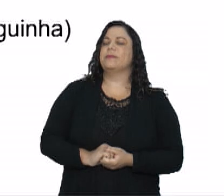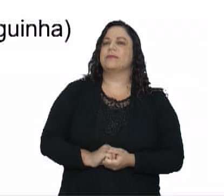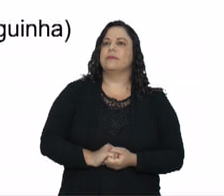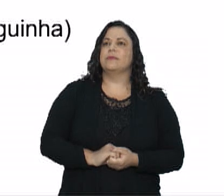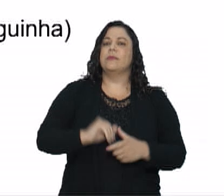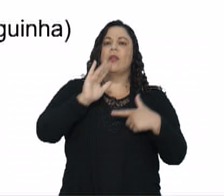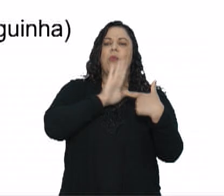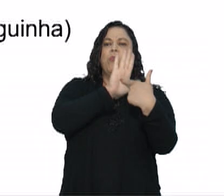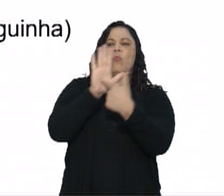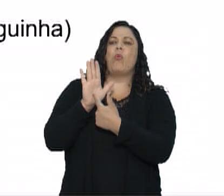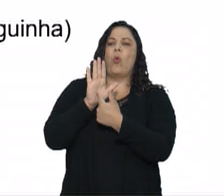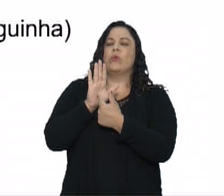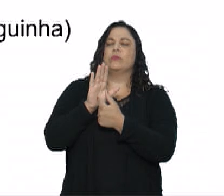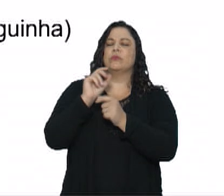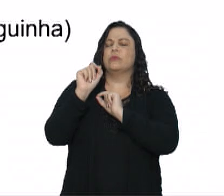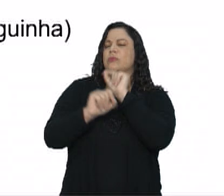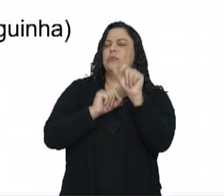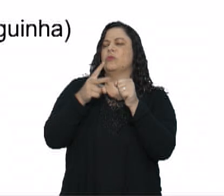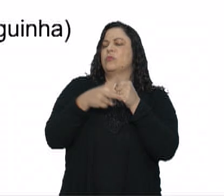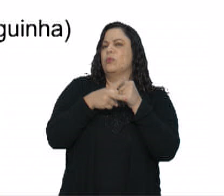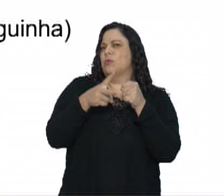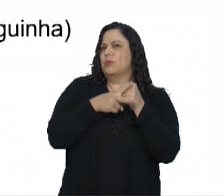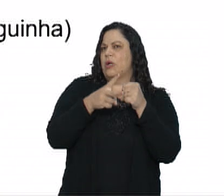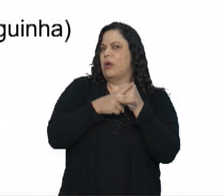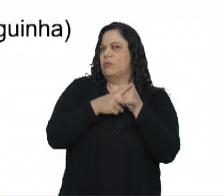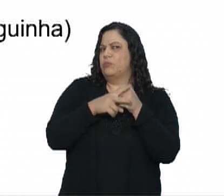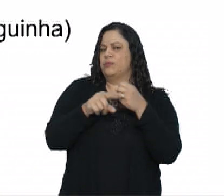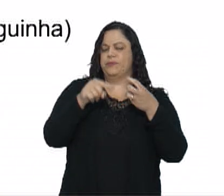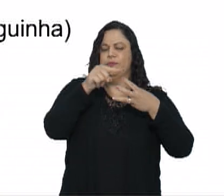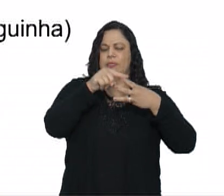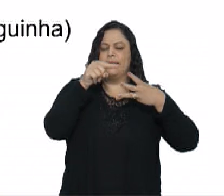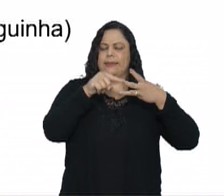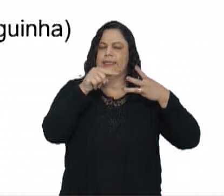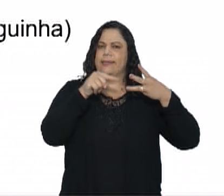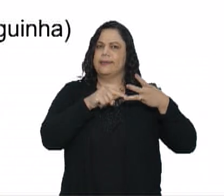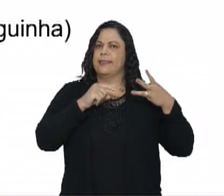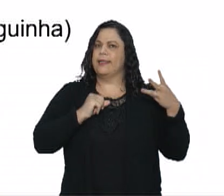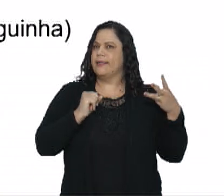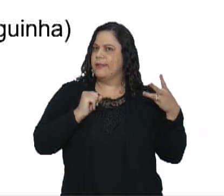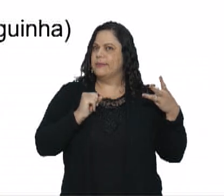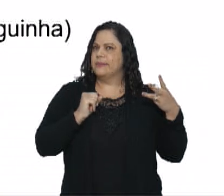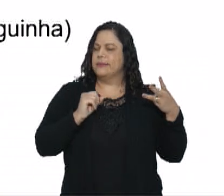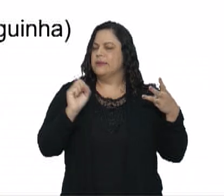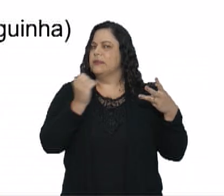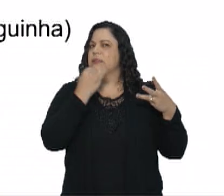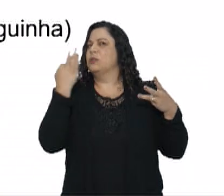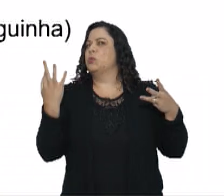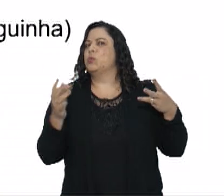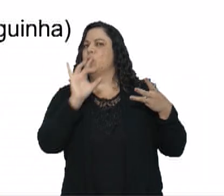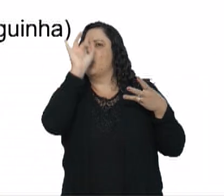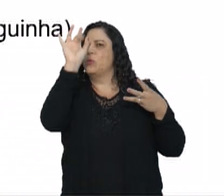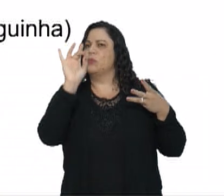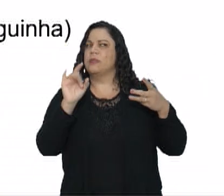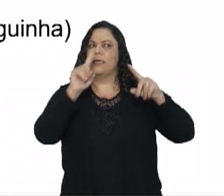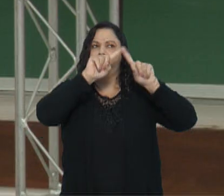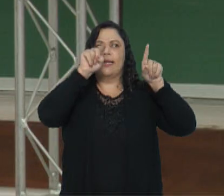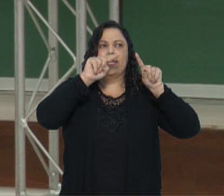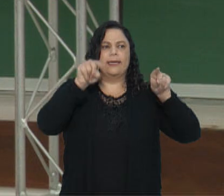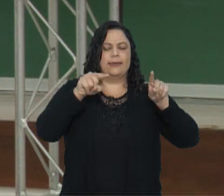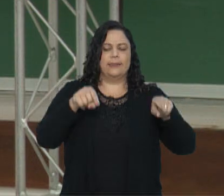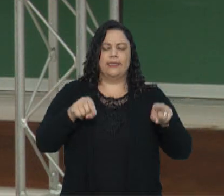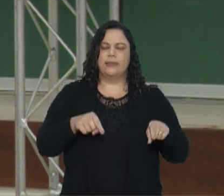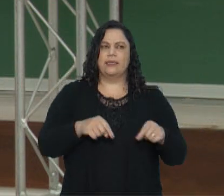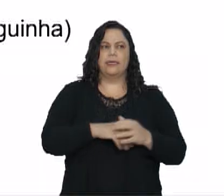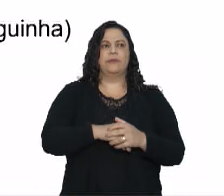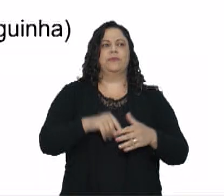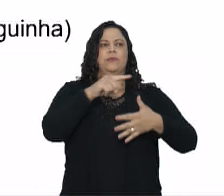modo verbal, indicativo, subjuntivo ou imperativo, em cada sentença. Com vocês lá um pouquinho.